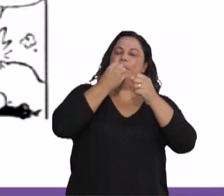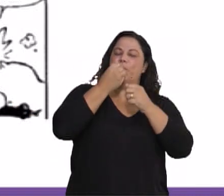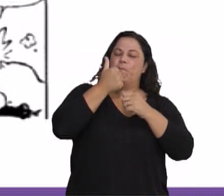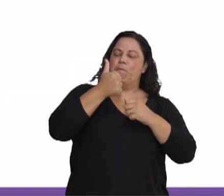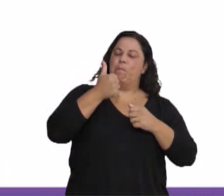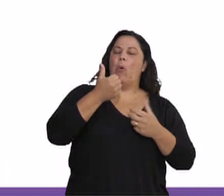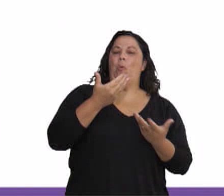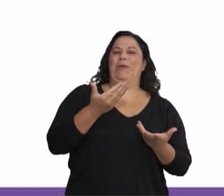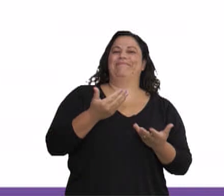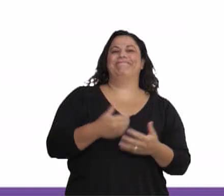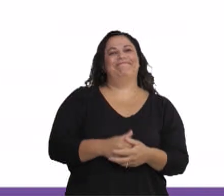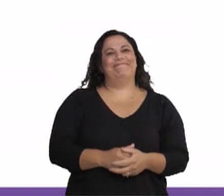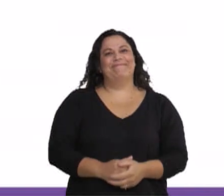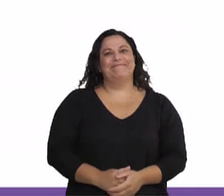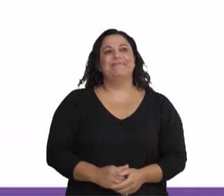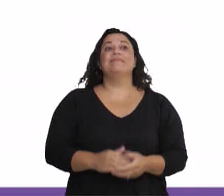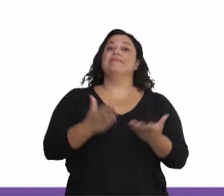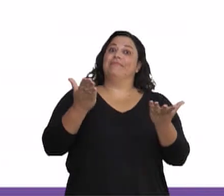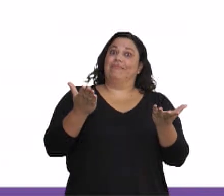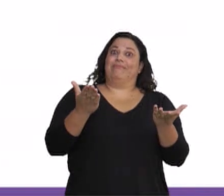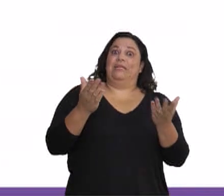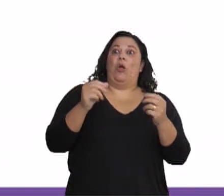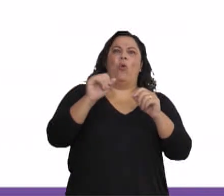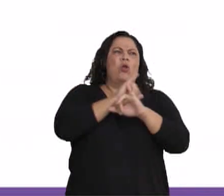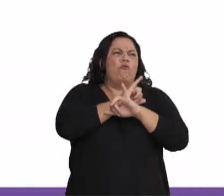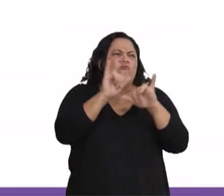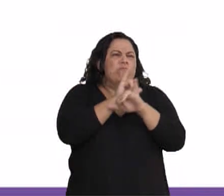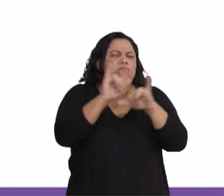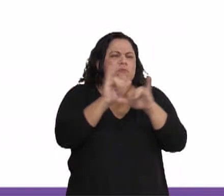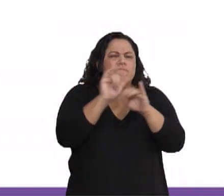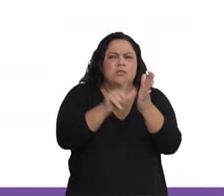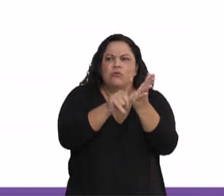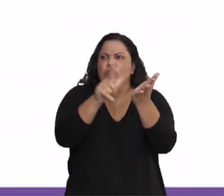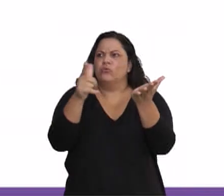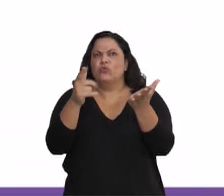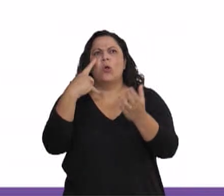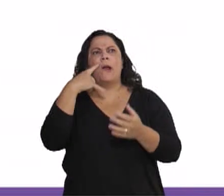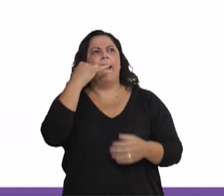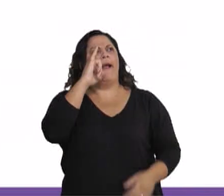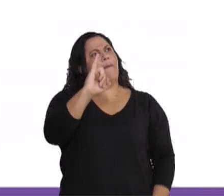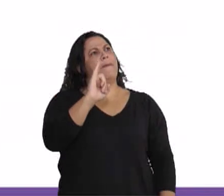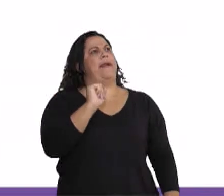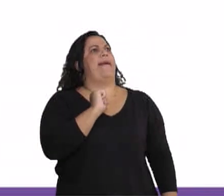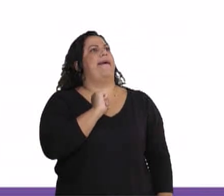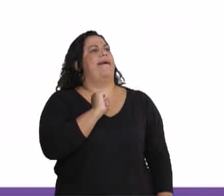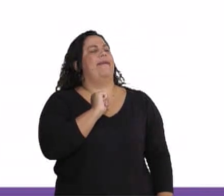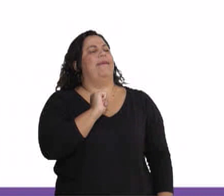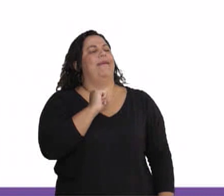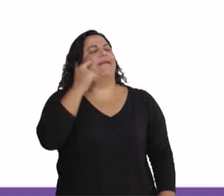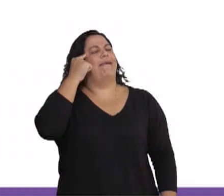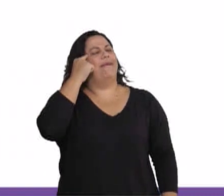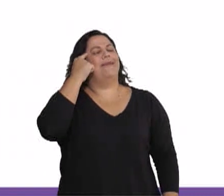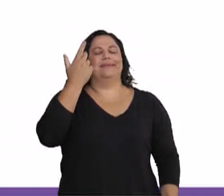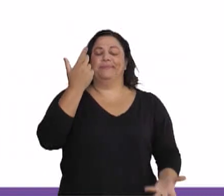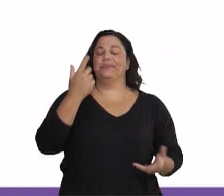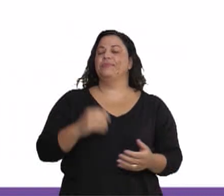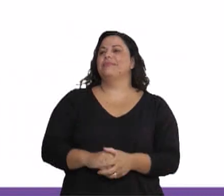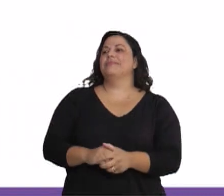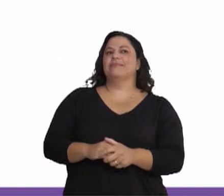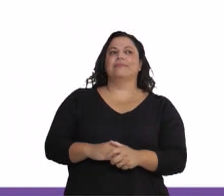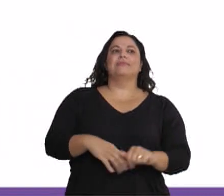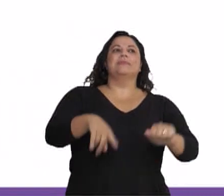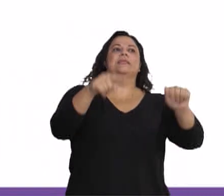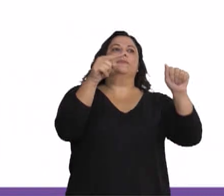vamos avançar para o quesito das questões ali. Então, assim, ó, considere que o menino tenha passado alguns minutos do lado de fora da